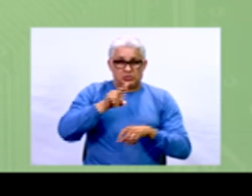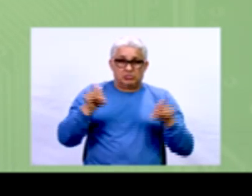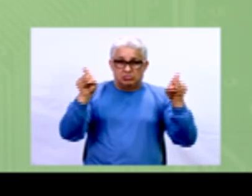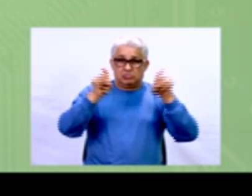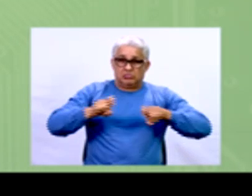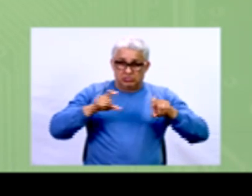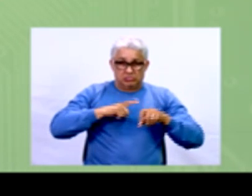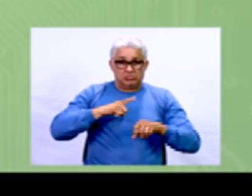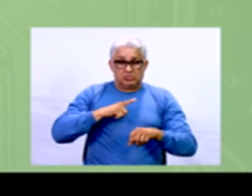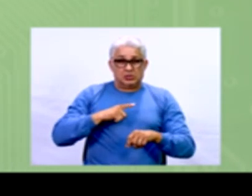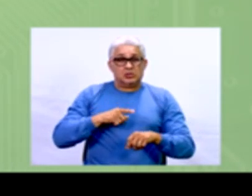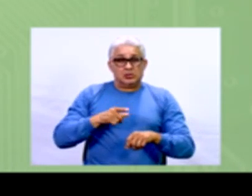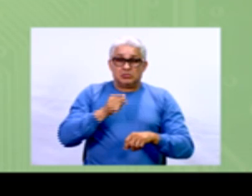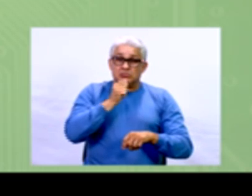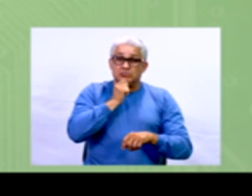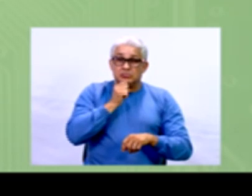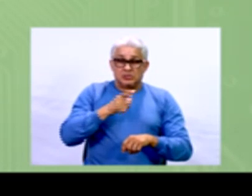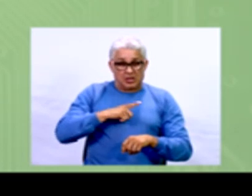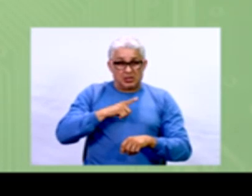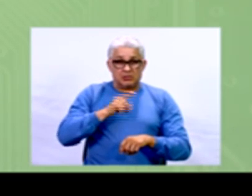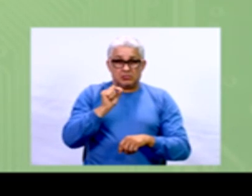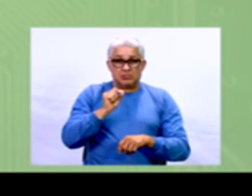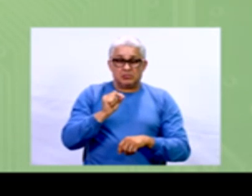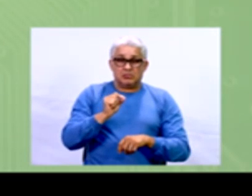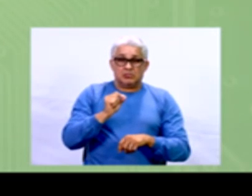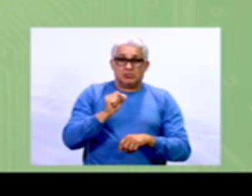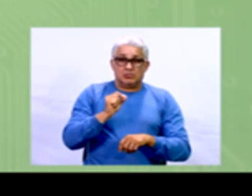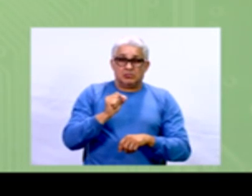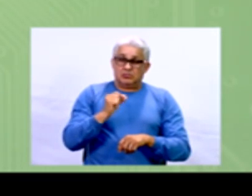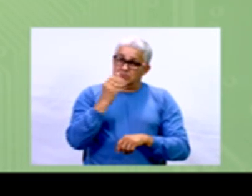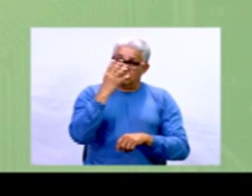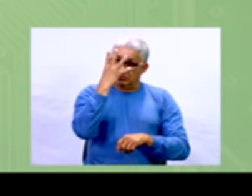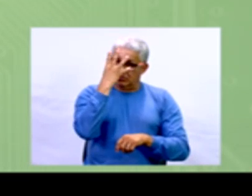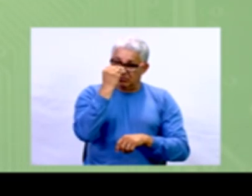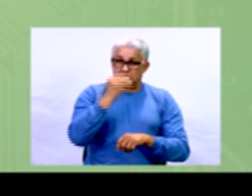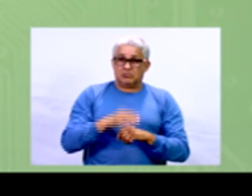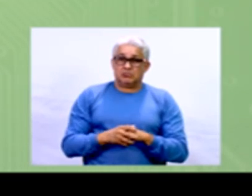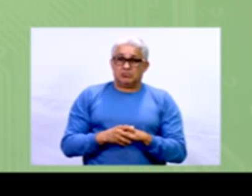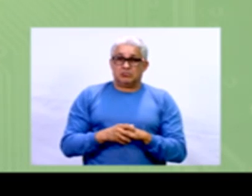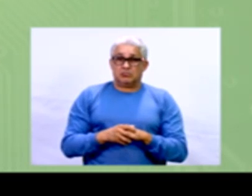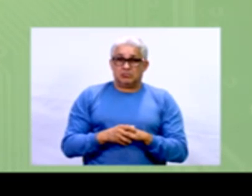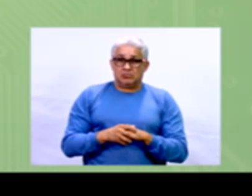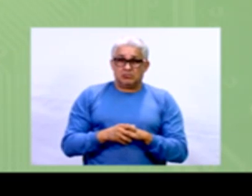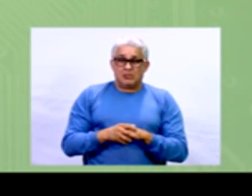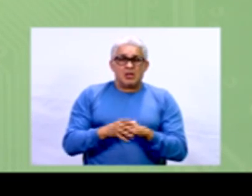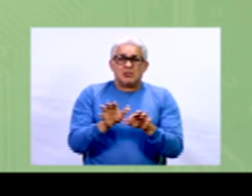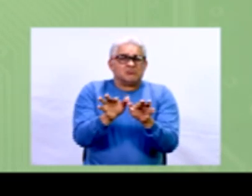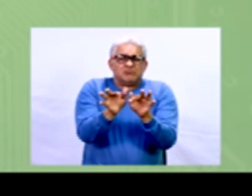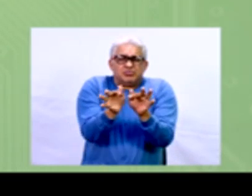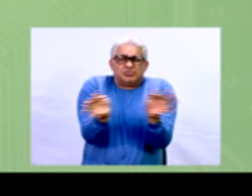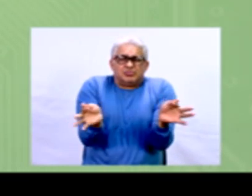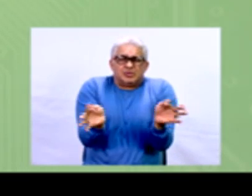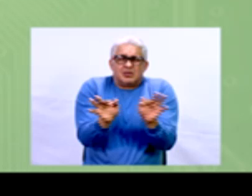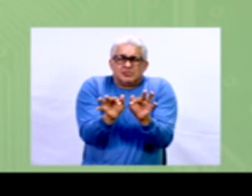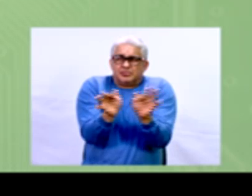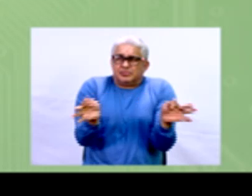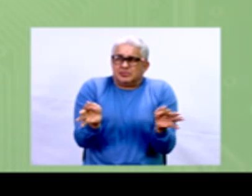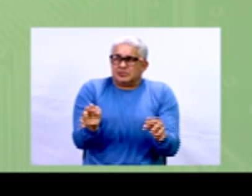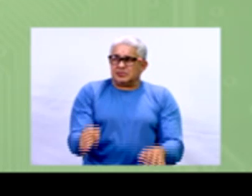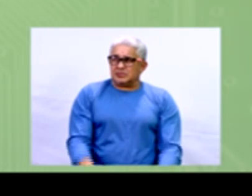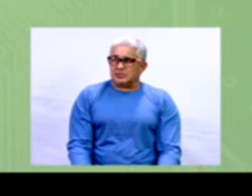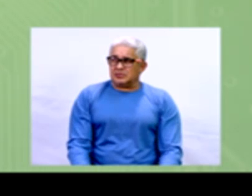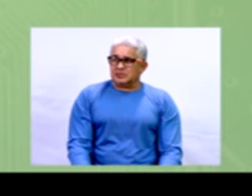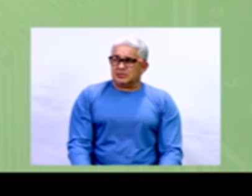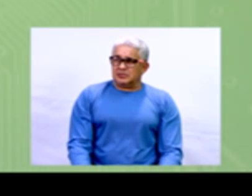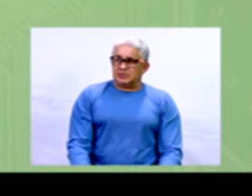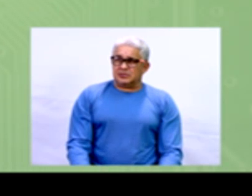computacional, eu ainda tinha a imagem, ela era uma imagem pobre, né? Aqui eu tenho até a imagem